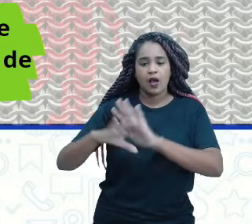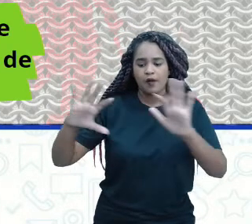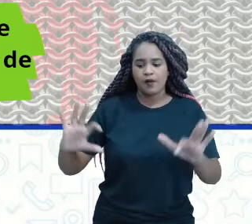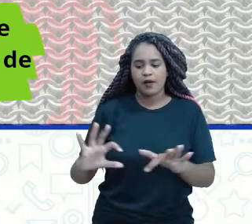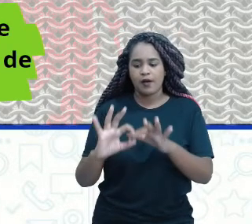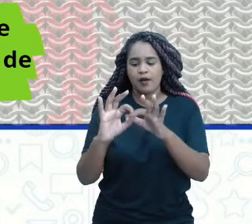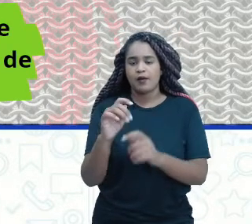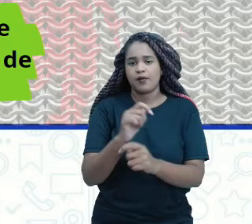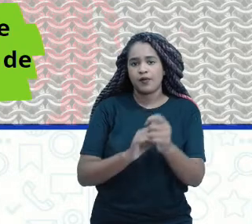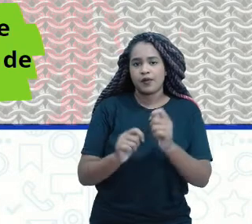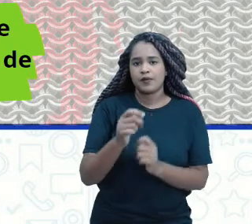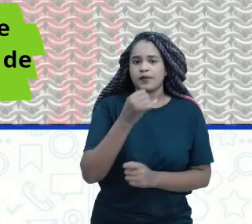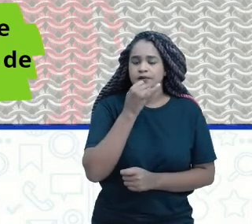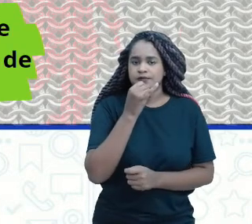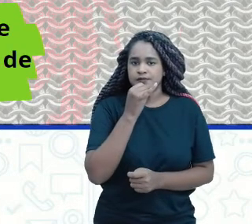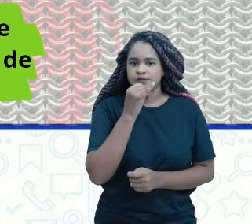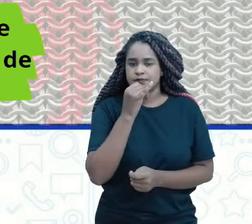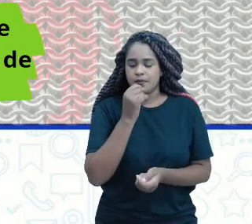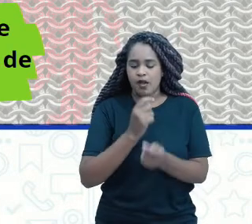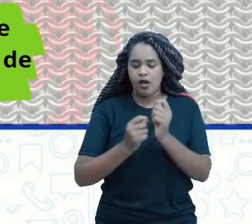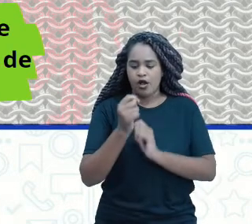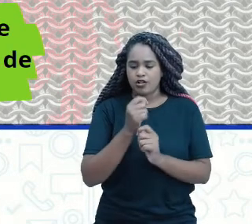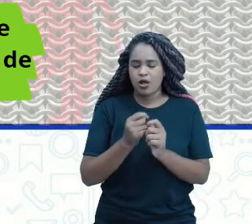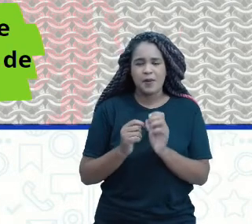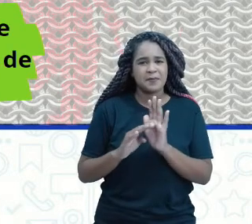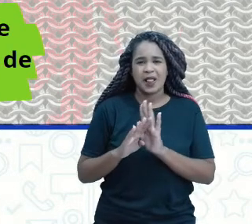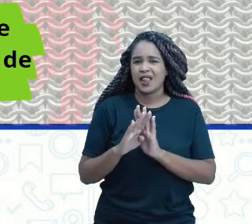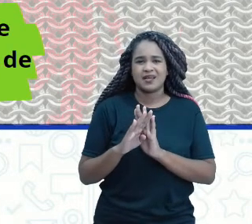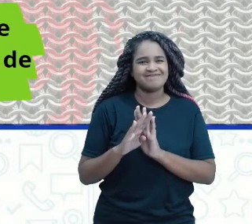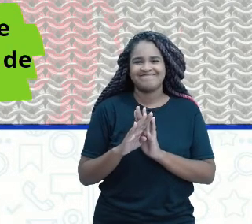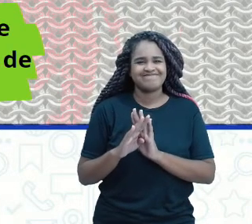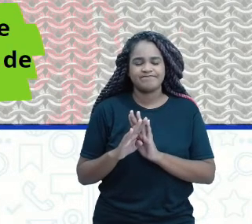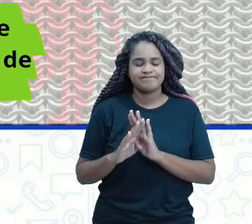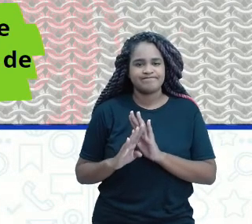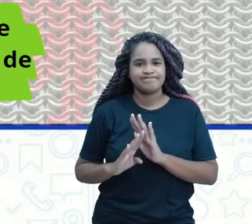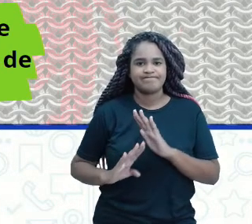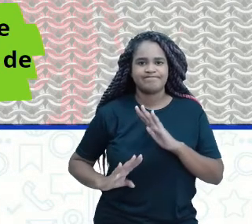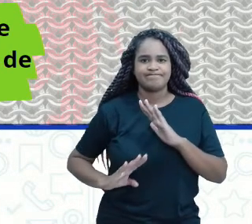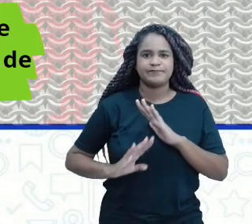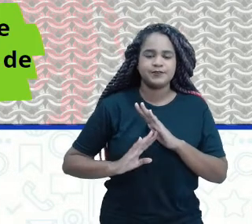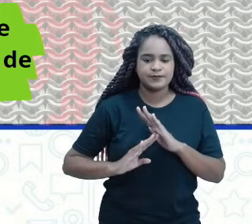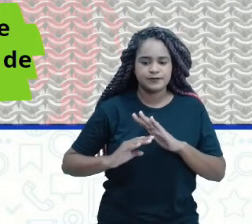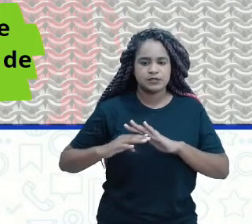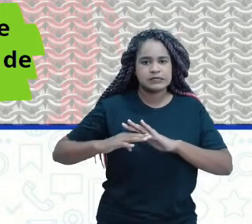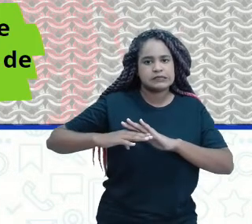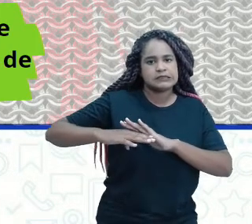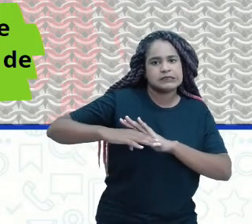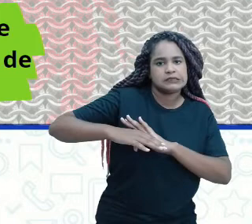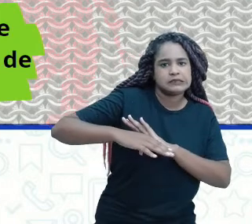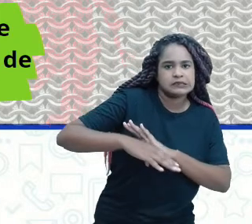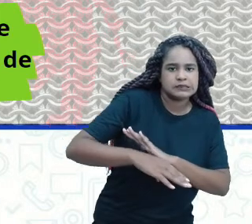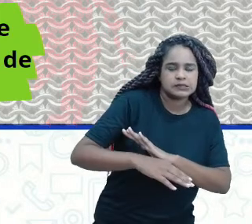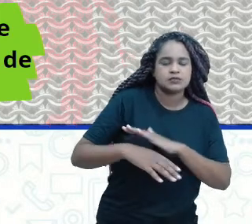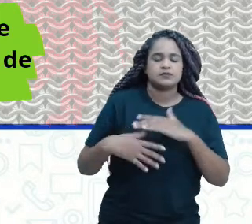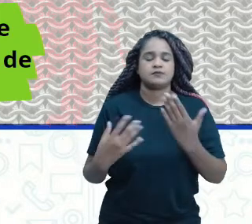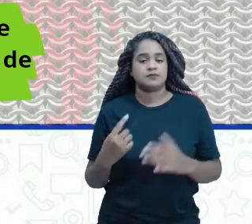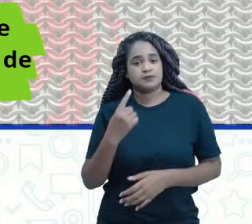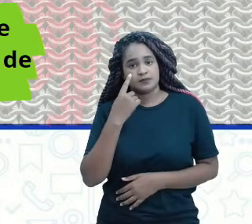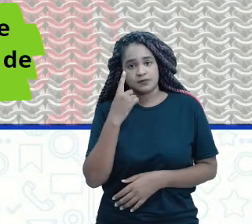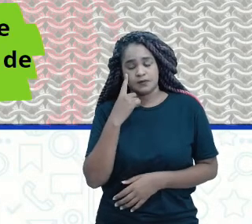fatores como a diminuição do ritmo de crescimento econômico e o que era uma coisa muito difícil, porque a gente tinha a União Soviética, o bloco